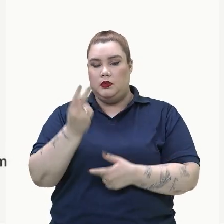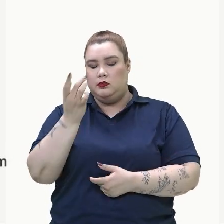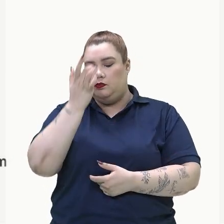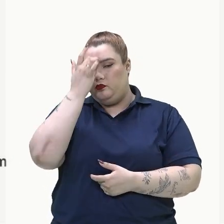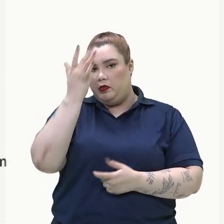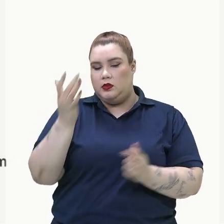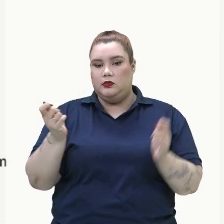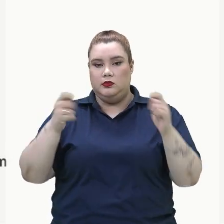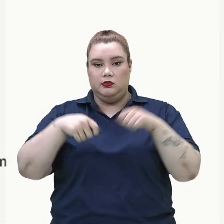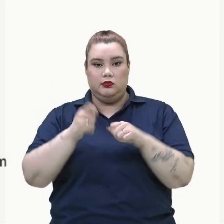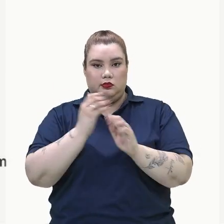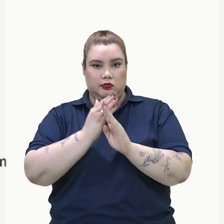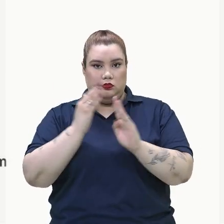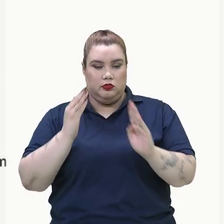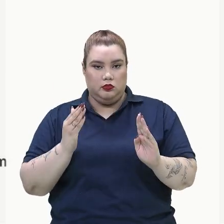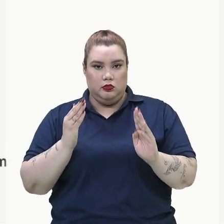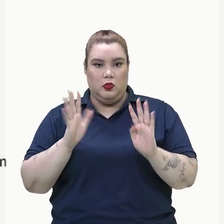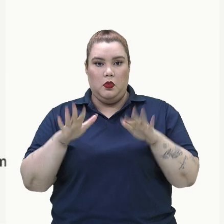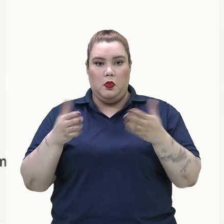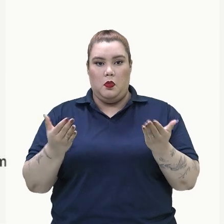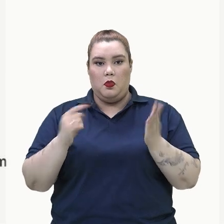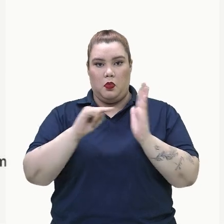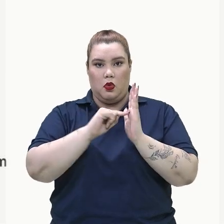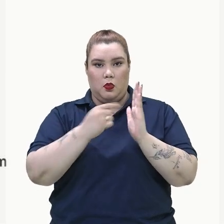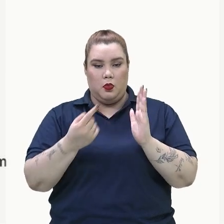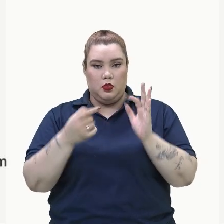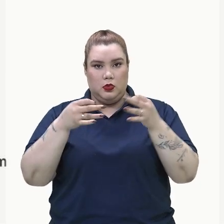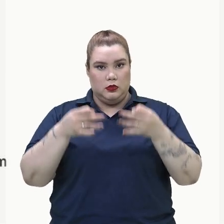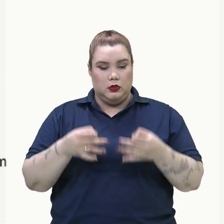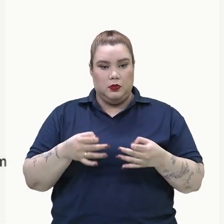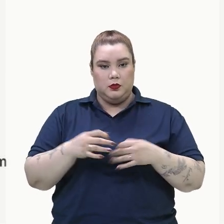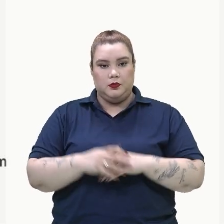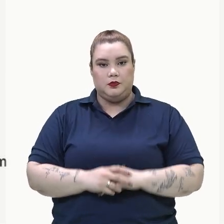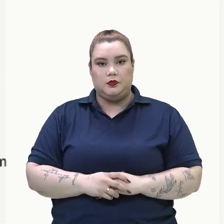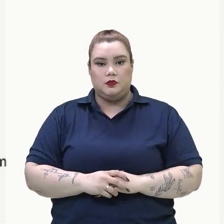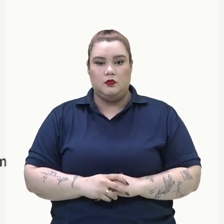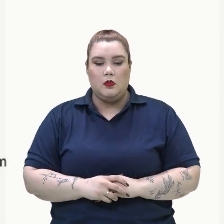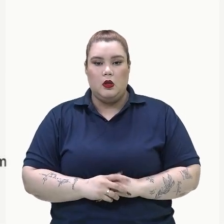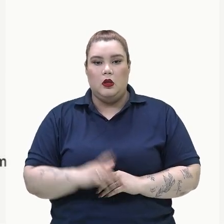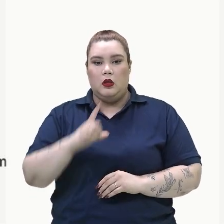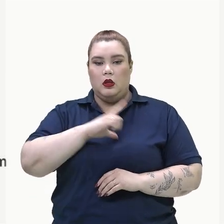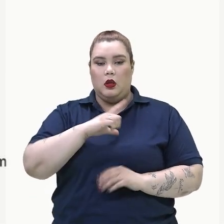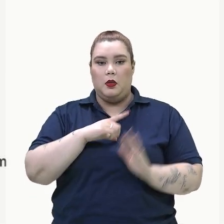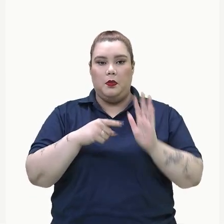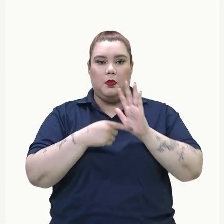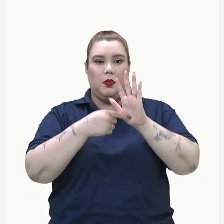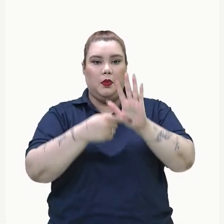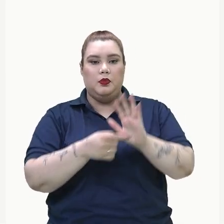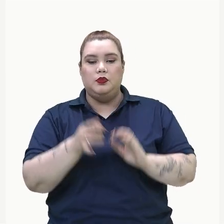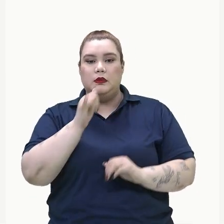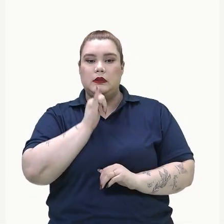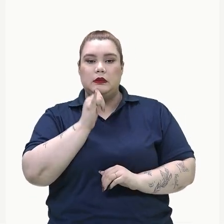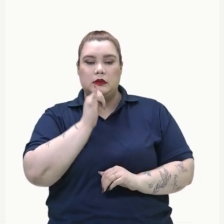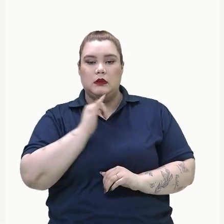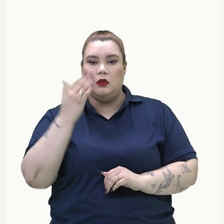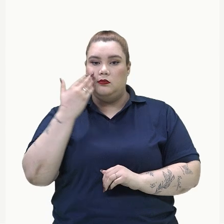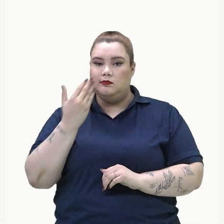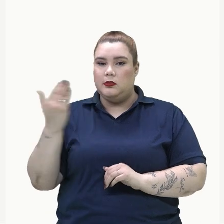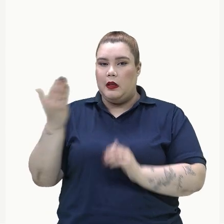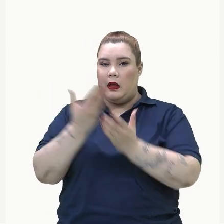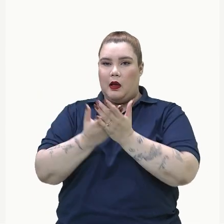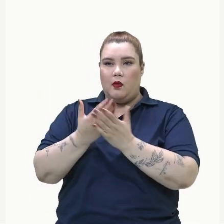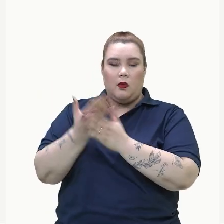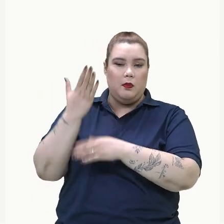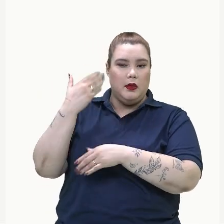identifica, então, qual é o ponto médio. Vimos aqui um exemplo, né, que nós resgatamos aí de uma das nossas